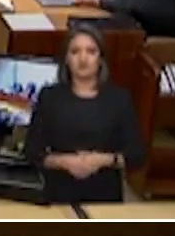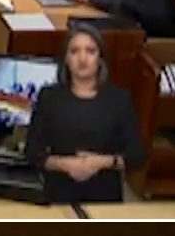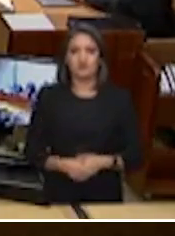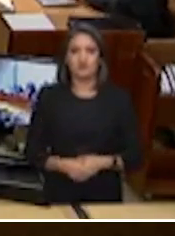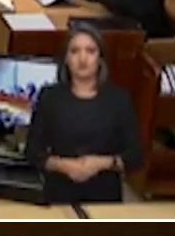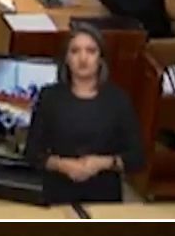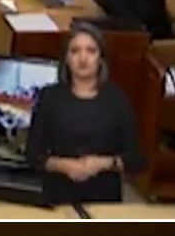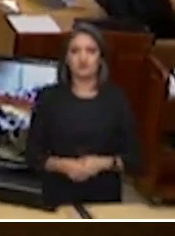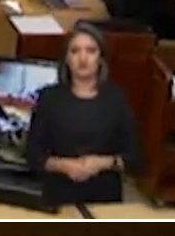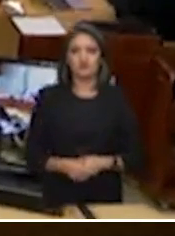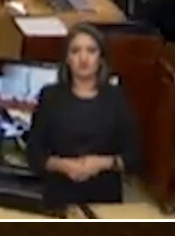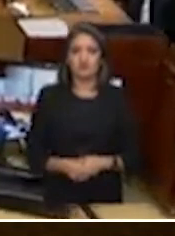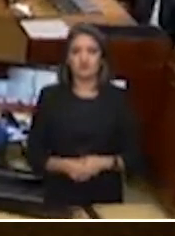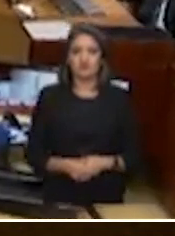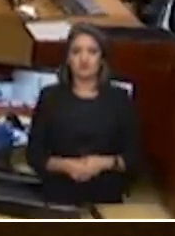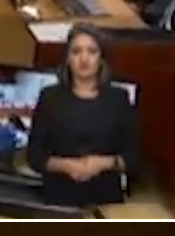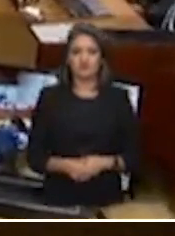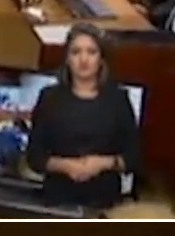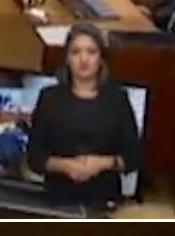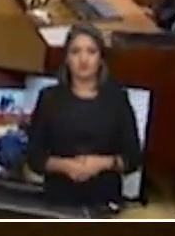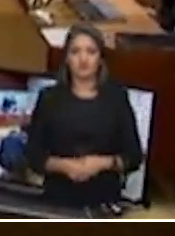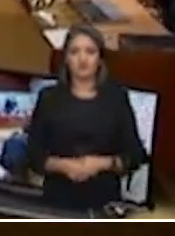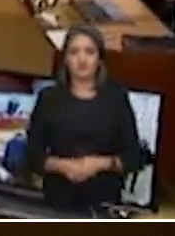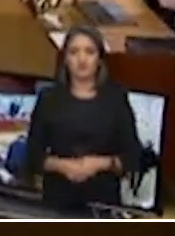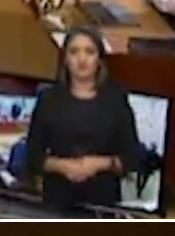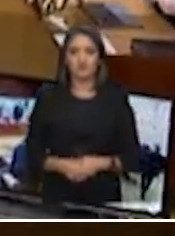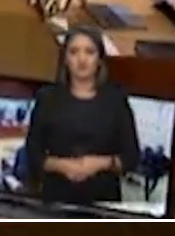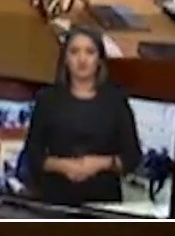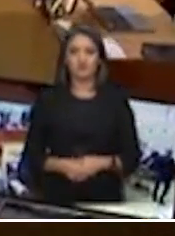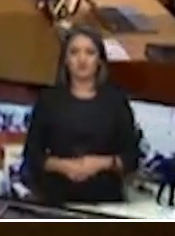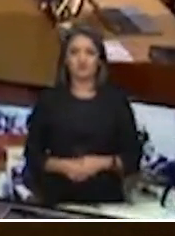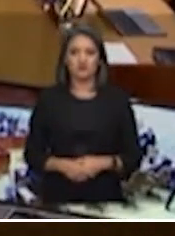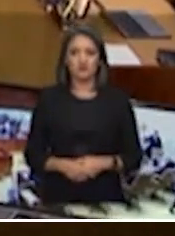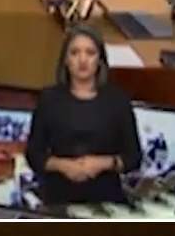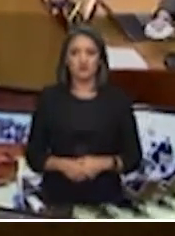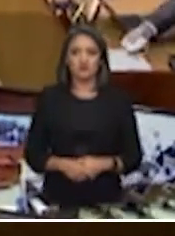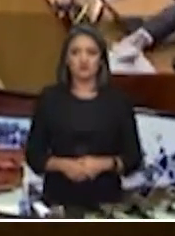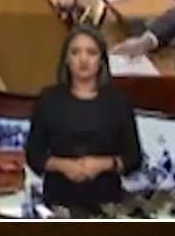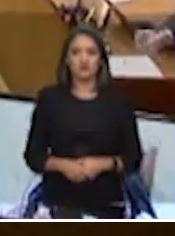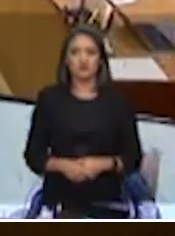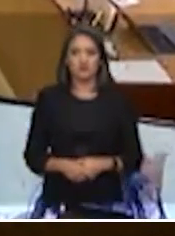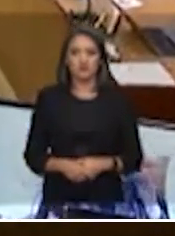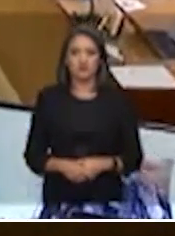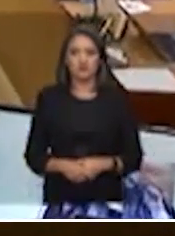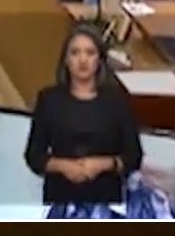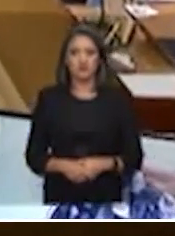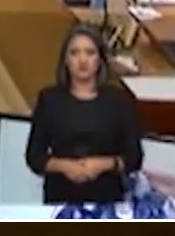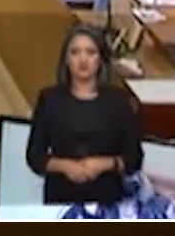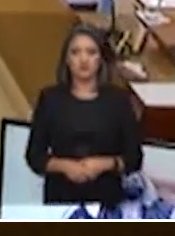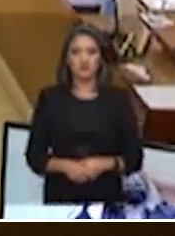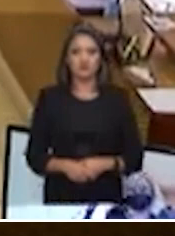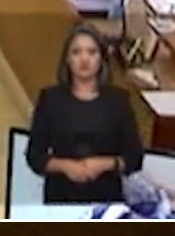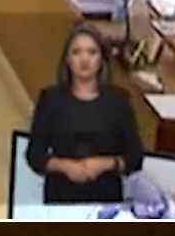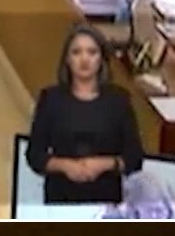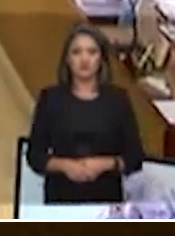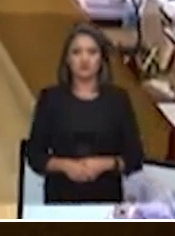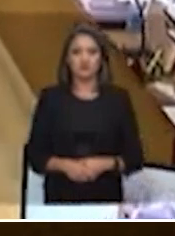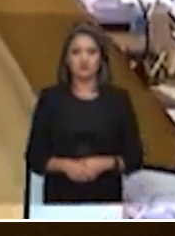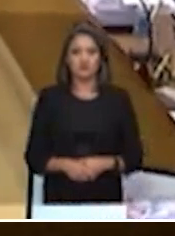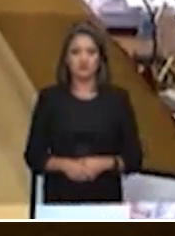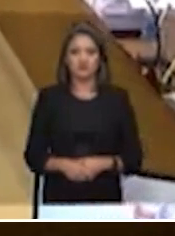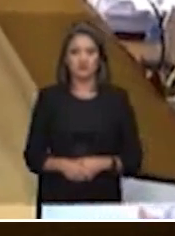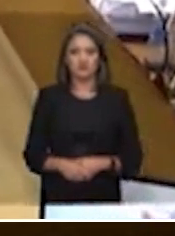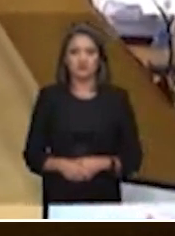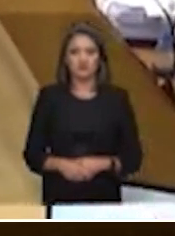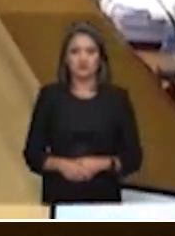se estivéssemos um estado normal de coisas devemos comemorar porque na verdade a volta não a articulação desses